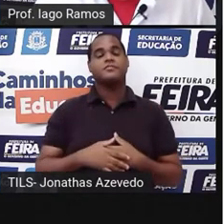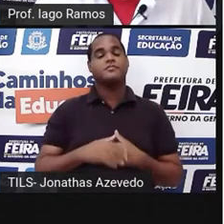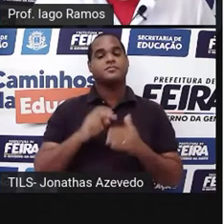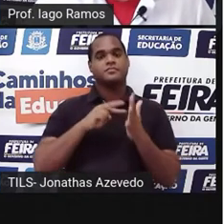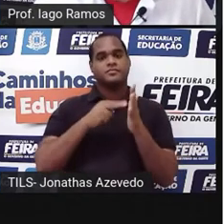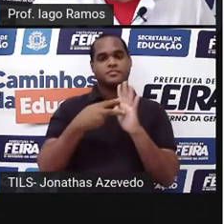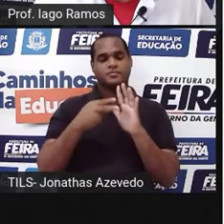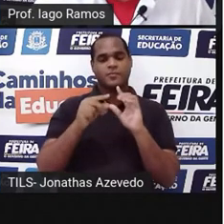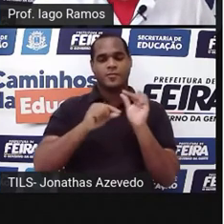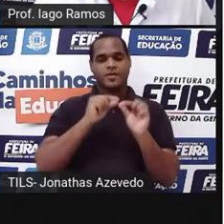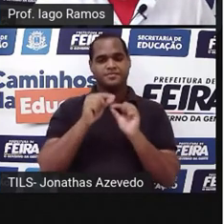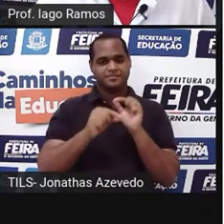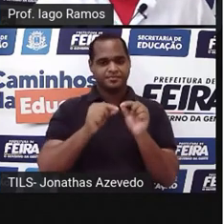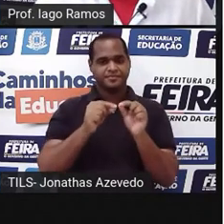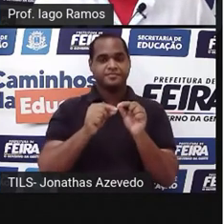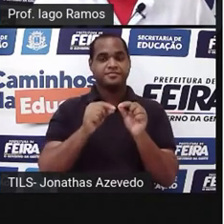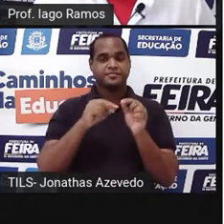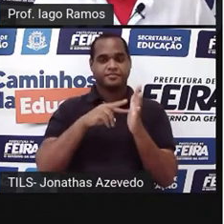significado é esse, ó.